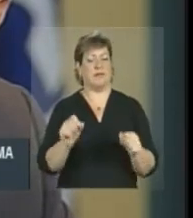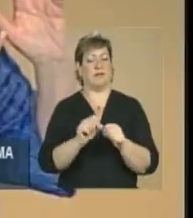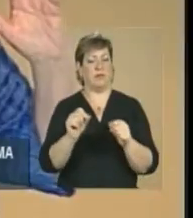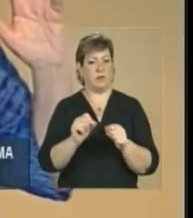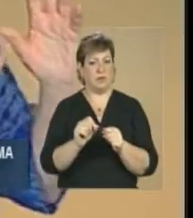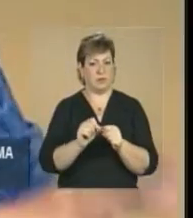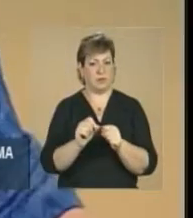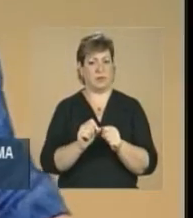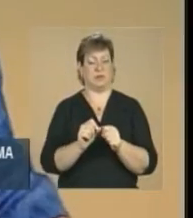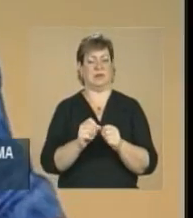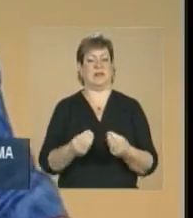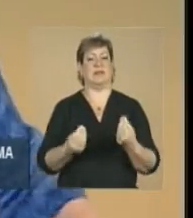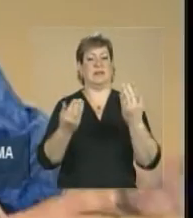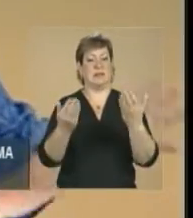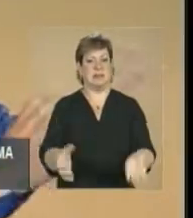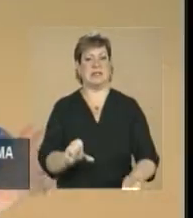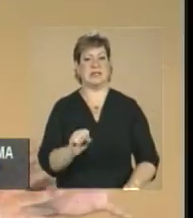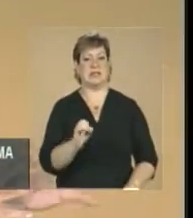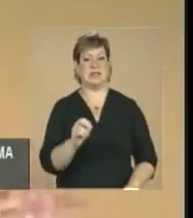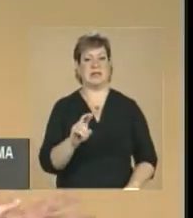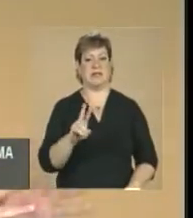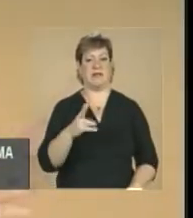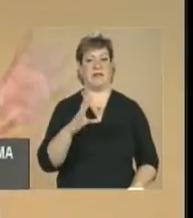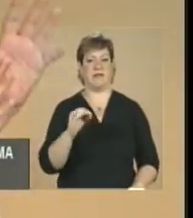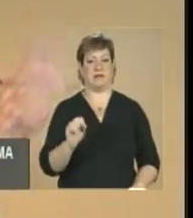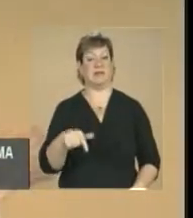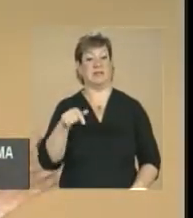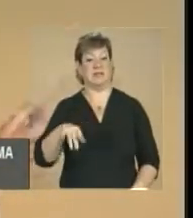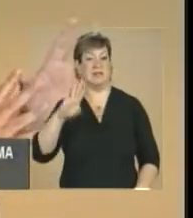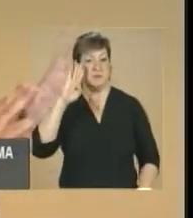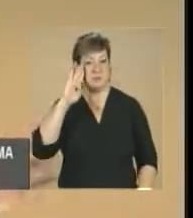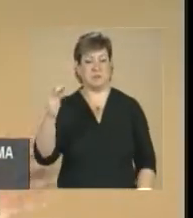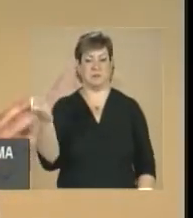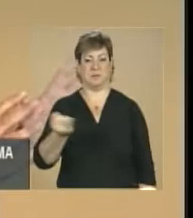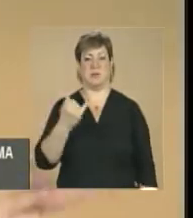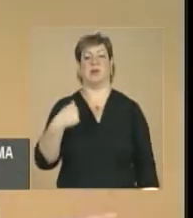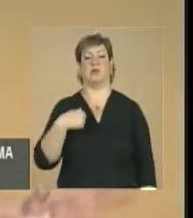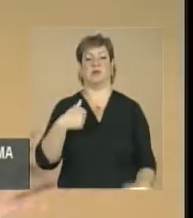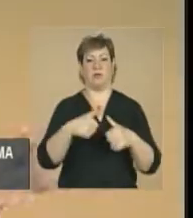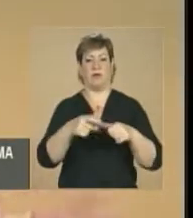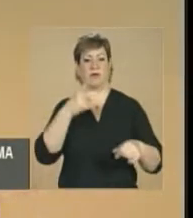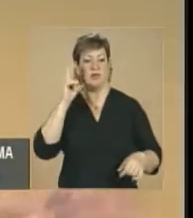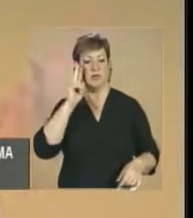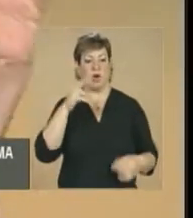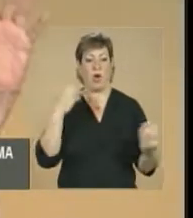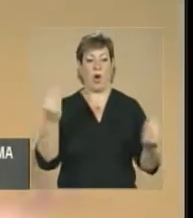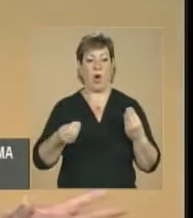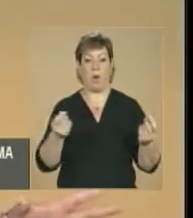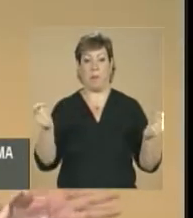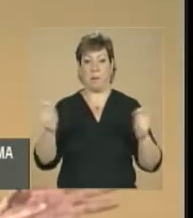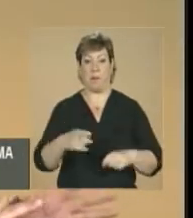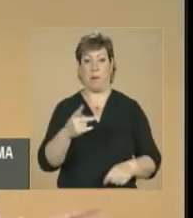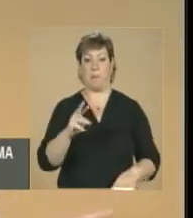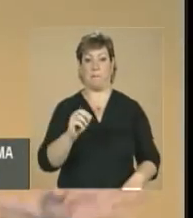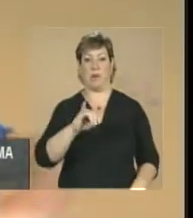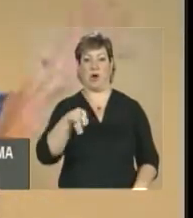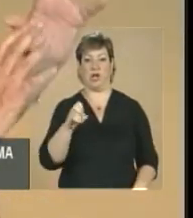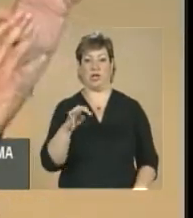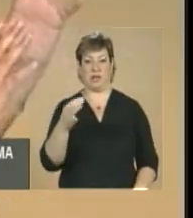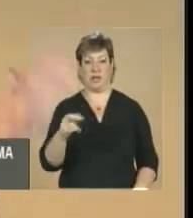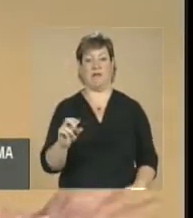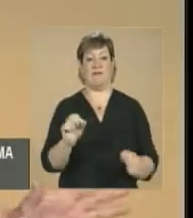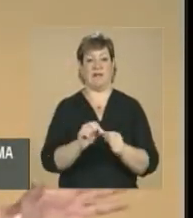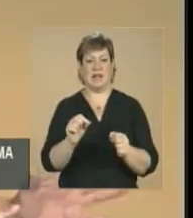construir, de prestar serviços, e isso aí, fundamentalmente, eu estou me referindo à capacidade de projetar, de